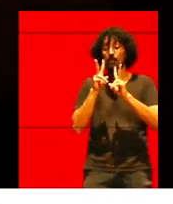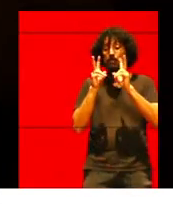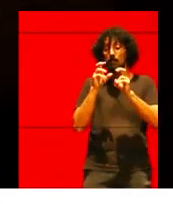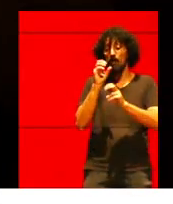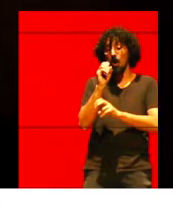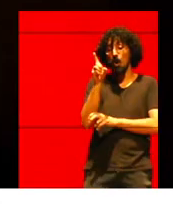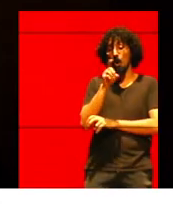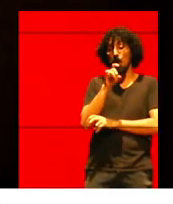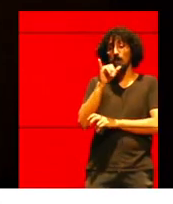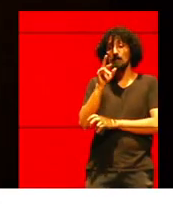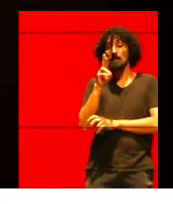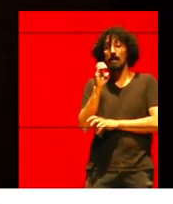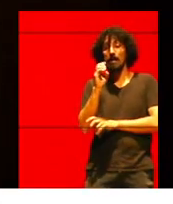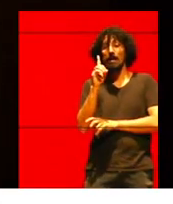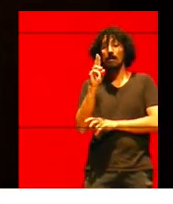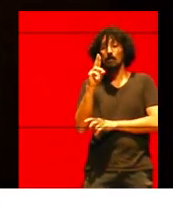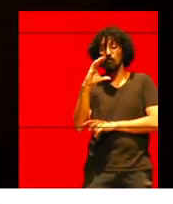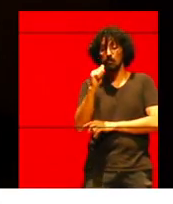oxirredução, já ouviram falar?